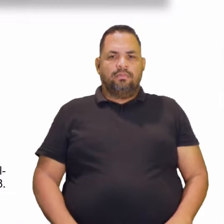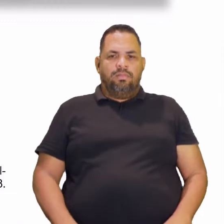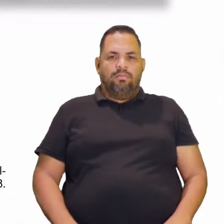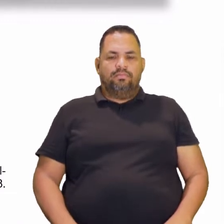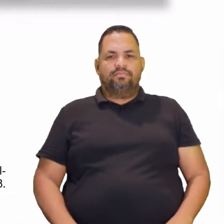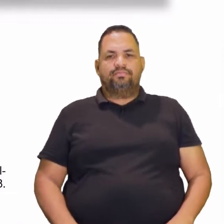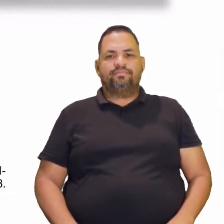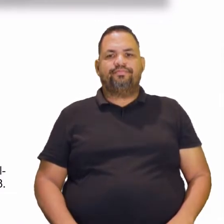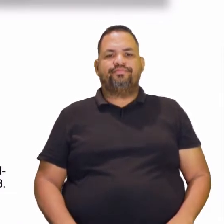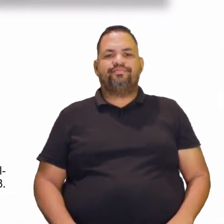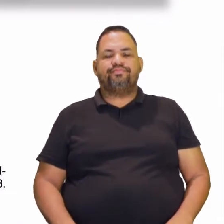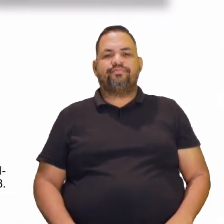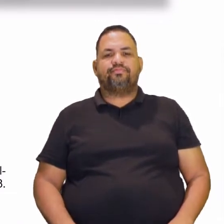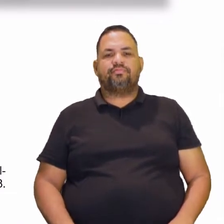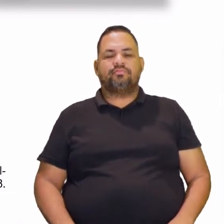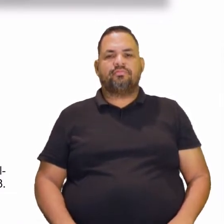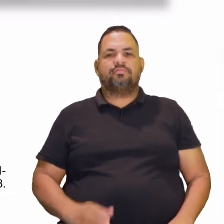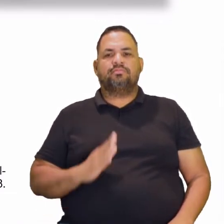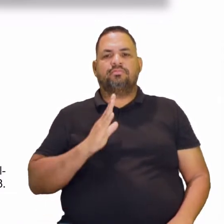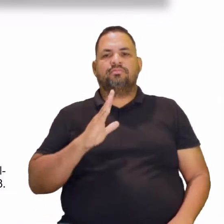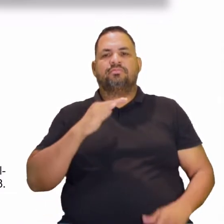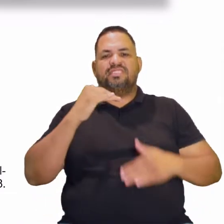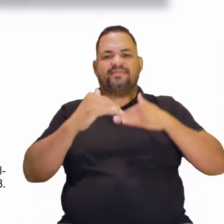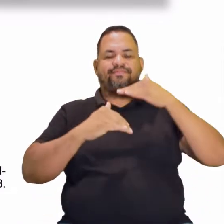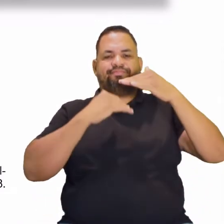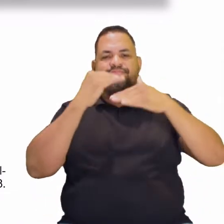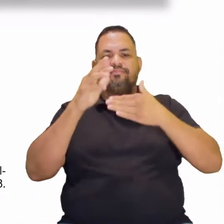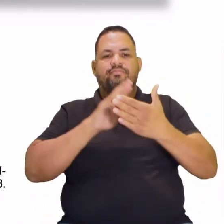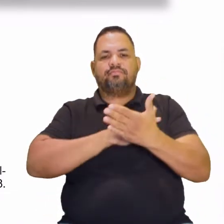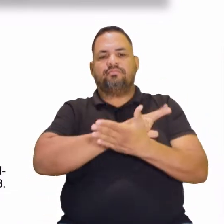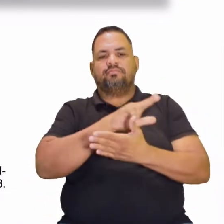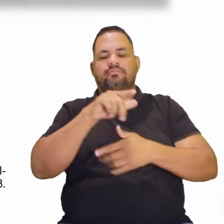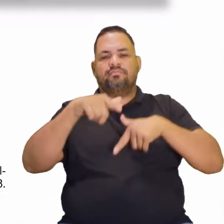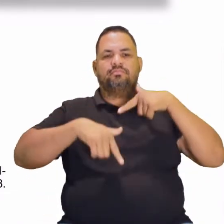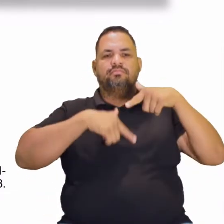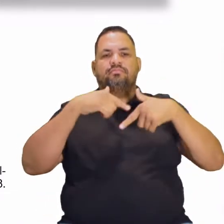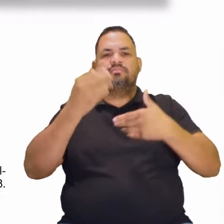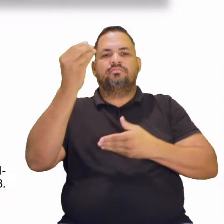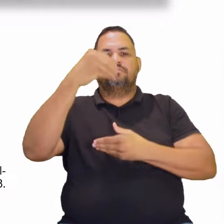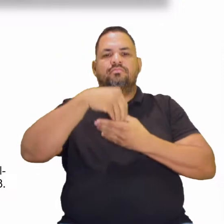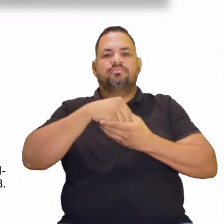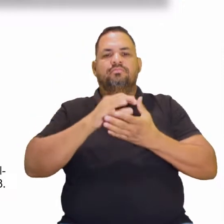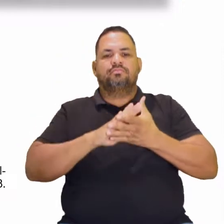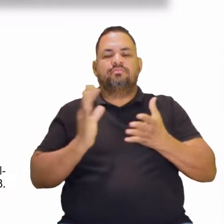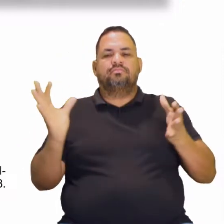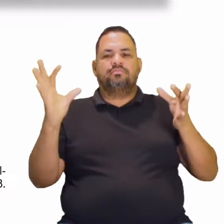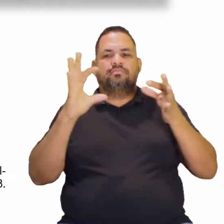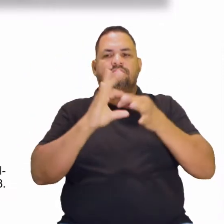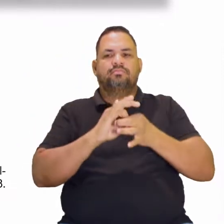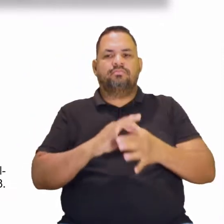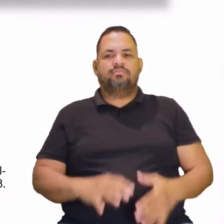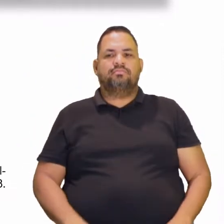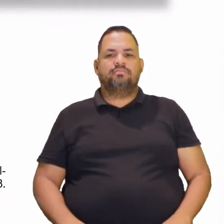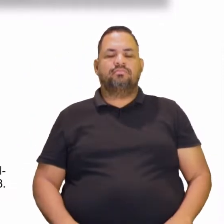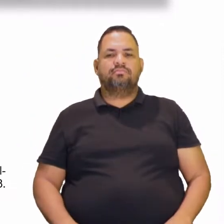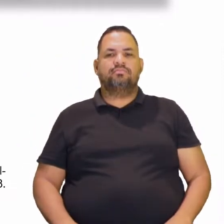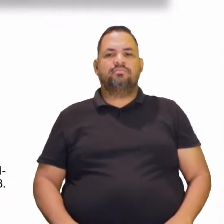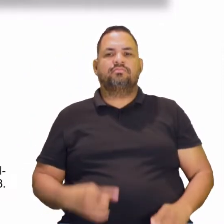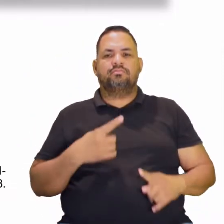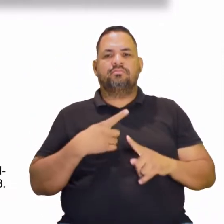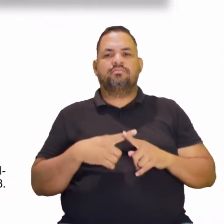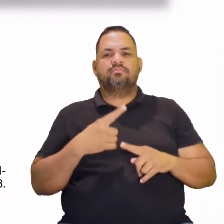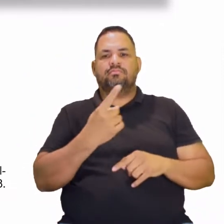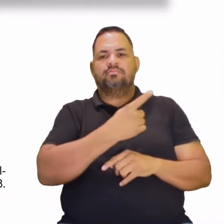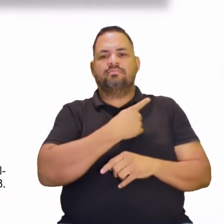esses artistas já estavam desenvolvendo aí vários trabalhos, né, dentro desse contexto do modernismo. Então, estudante, por que nós